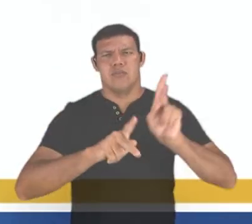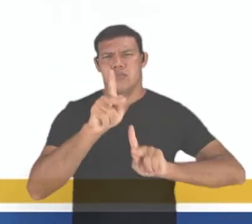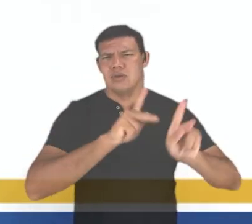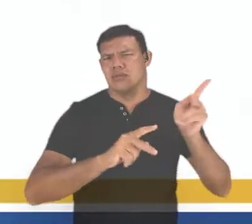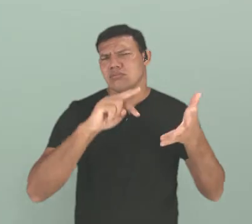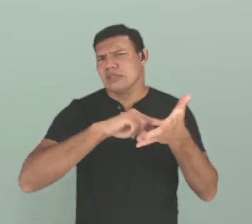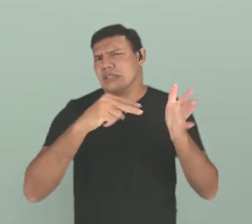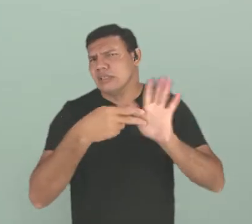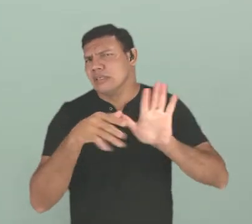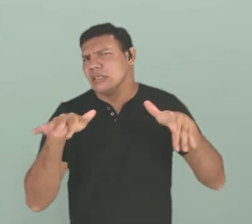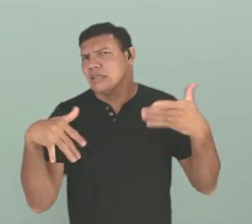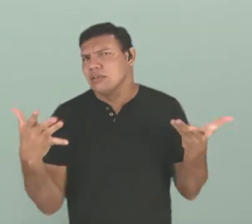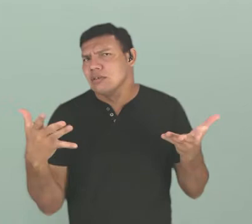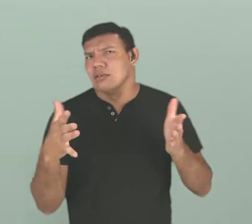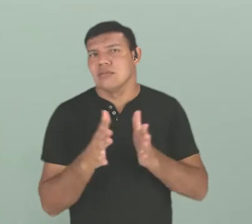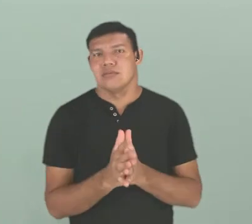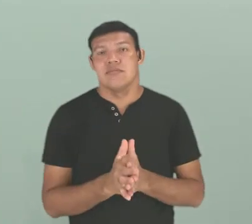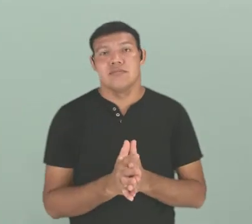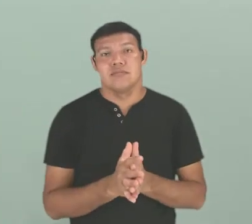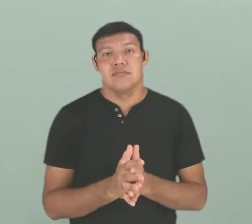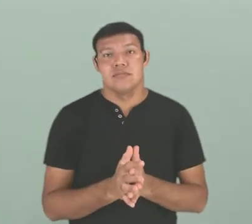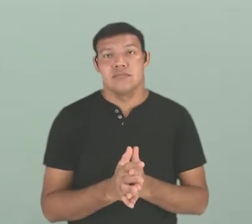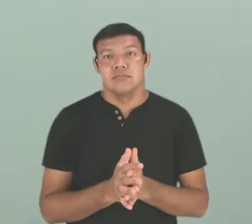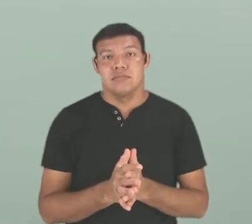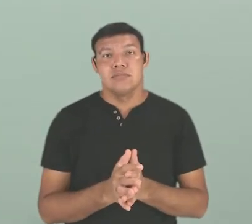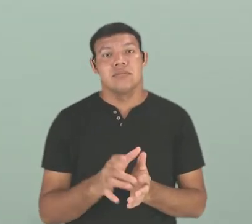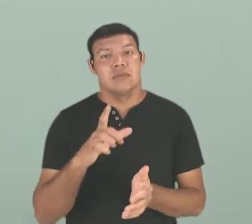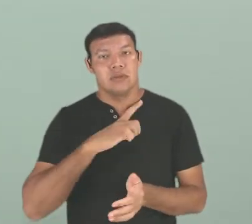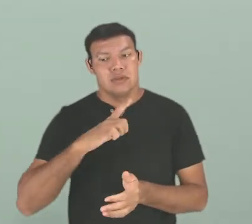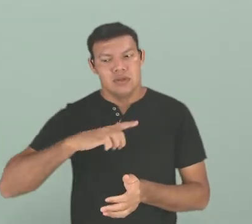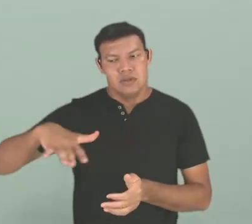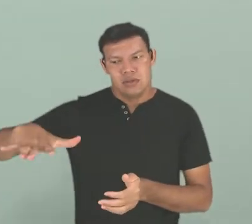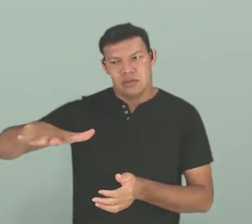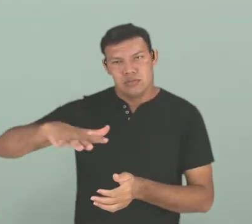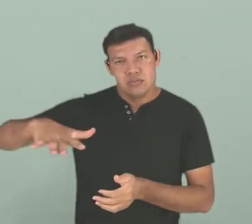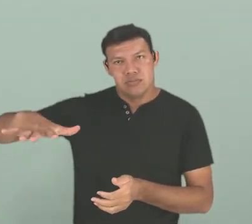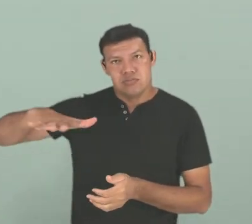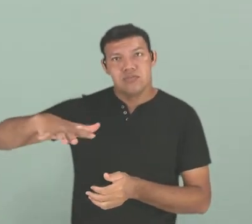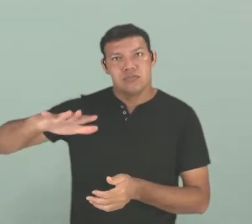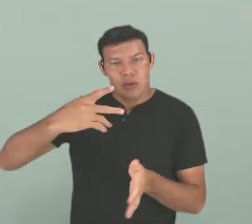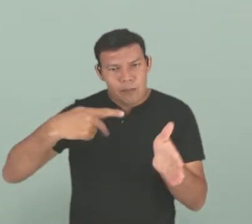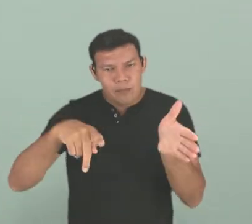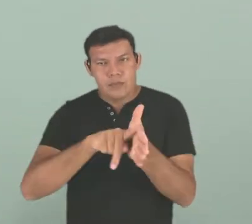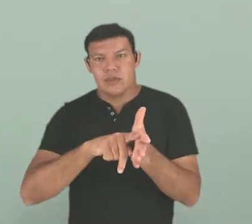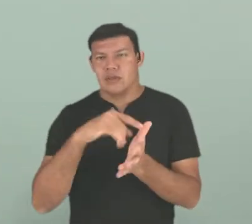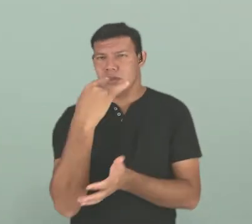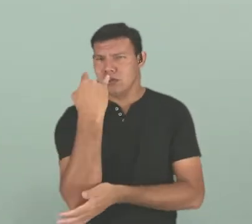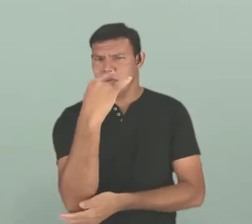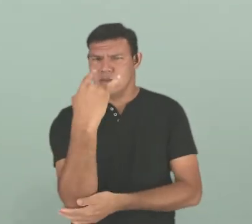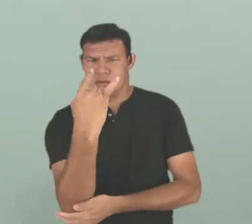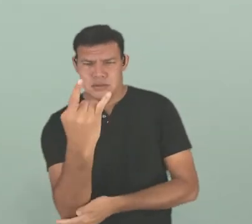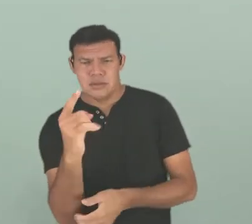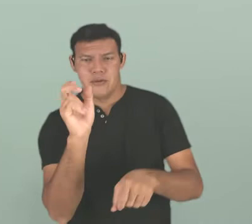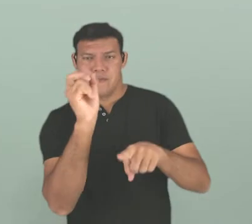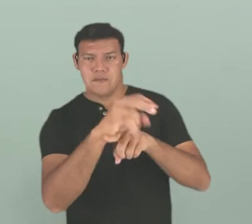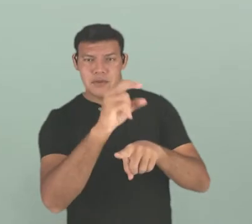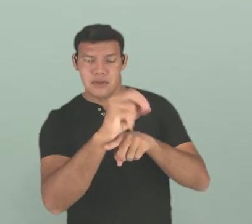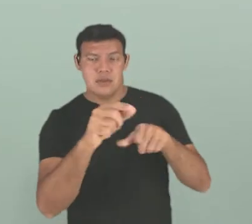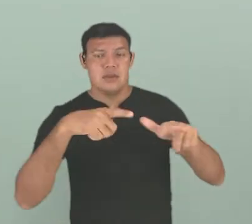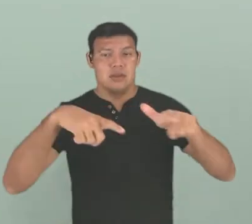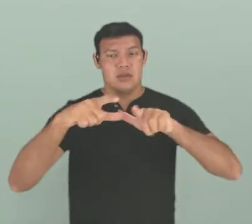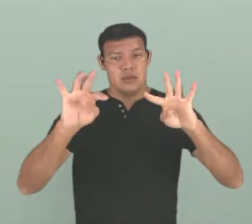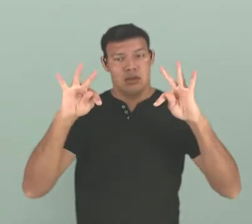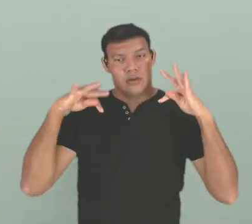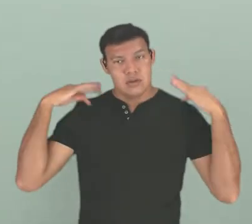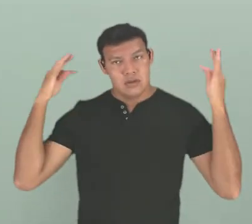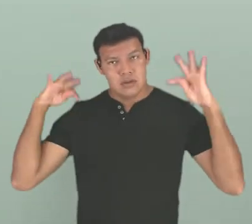o que é atrativo populacional? É quando tem uma área de atração, naquele lugar há ofertas de emprego, é uma área que tem turismo,